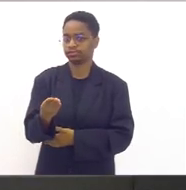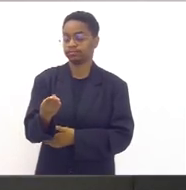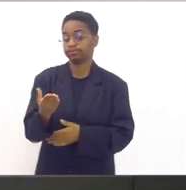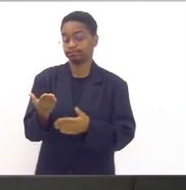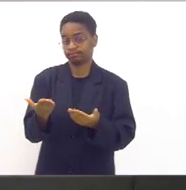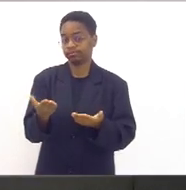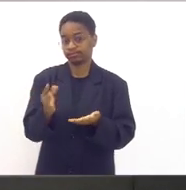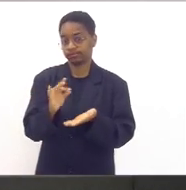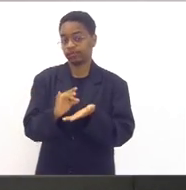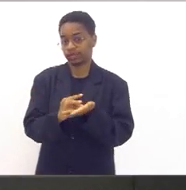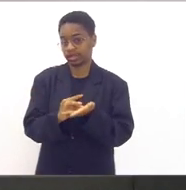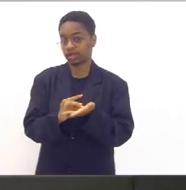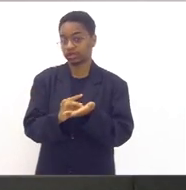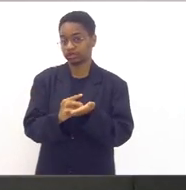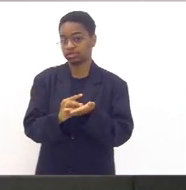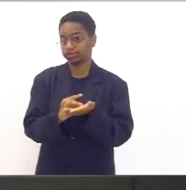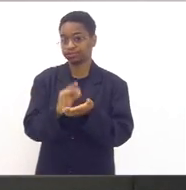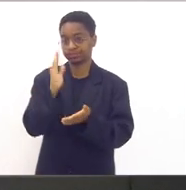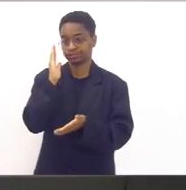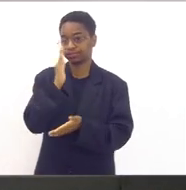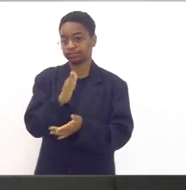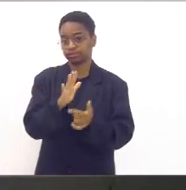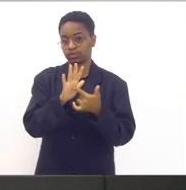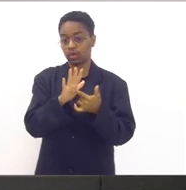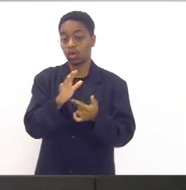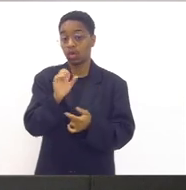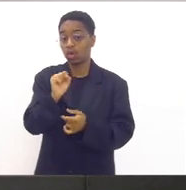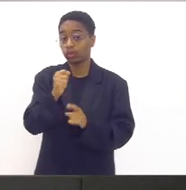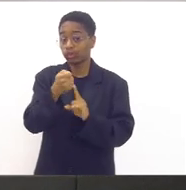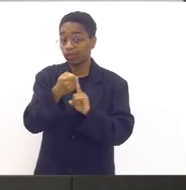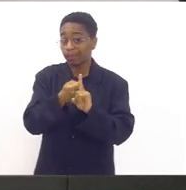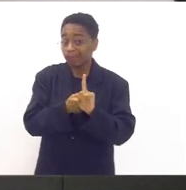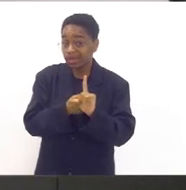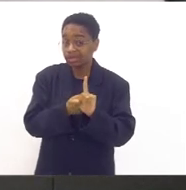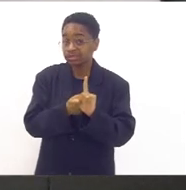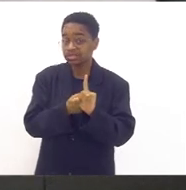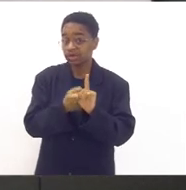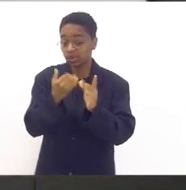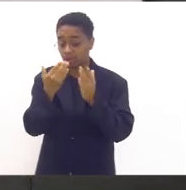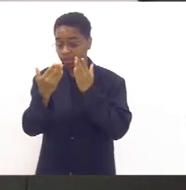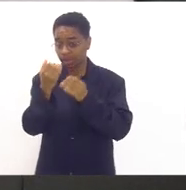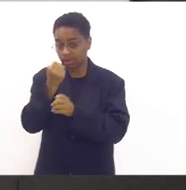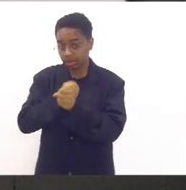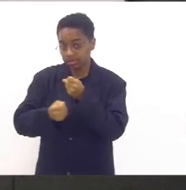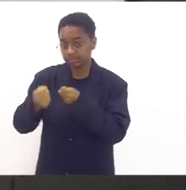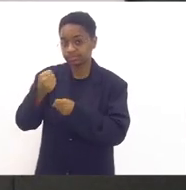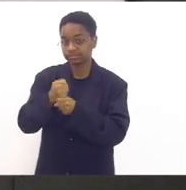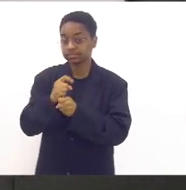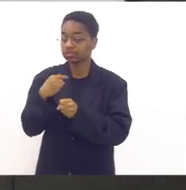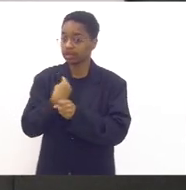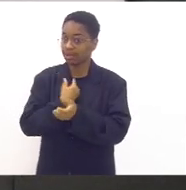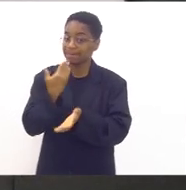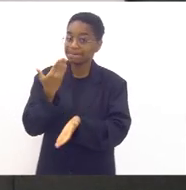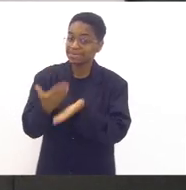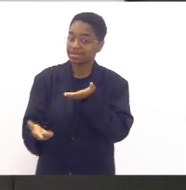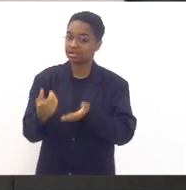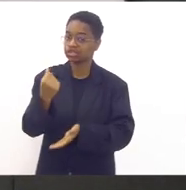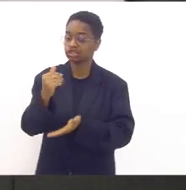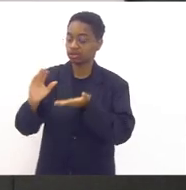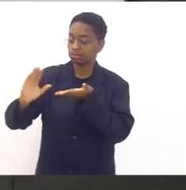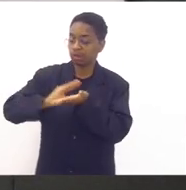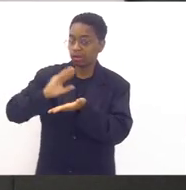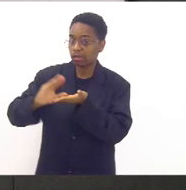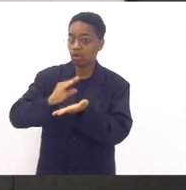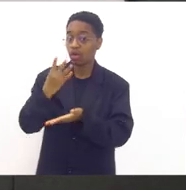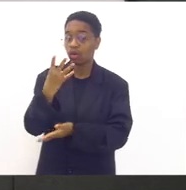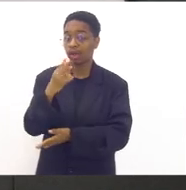dado objetivo e concreto. Em 8 meses, o Rio de Janeiro, em relação ao ano passado, teve uma perda de receita corrente líquida